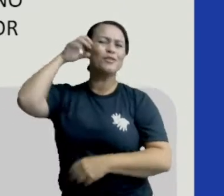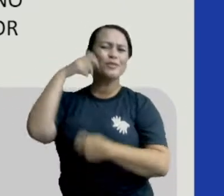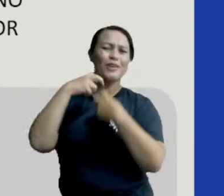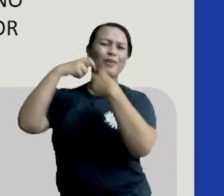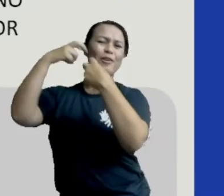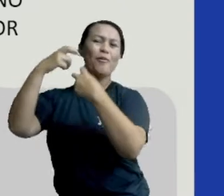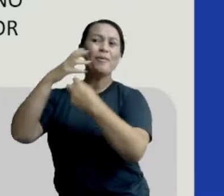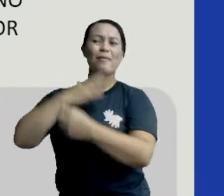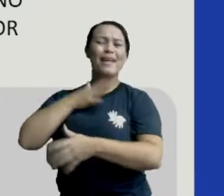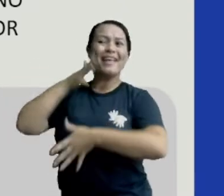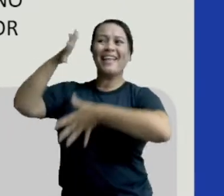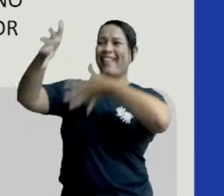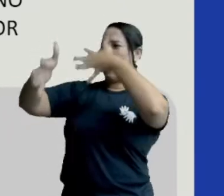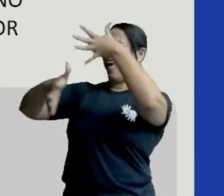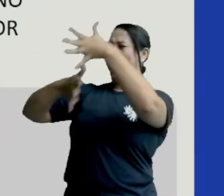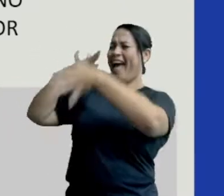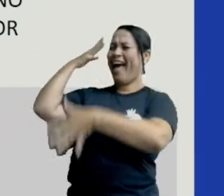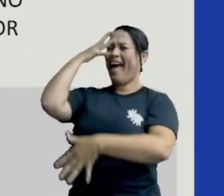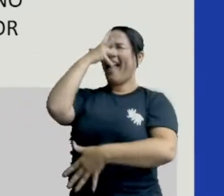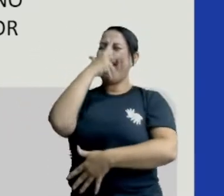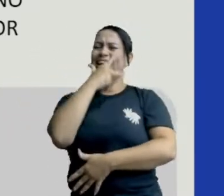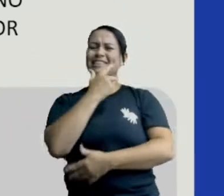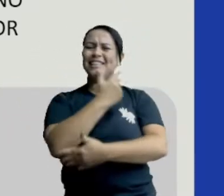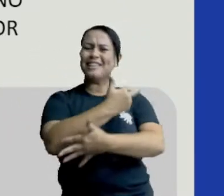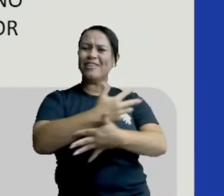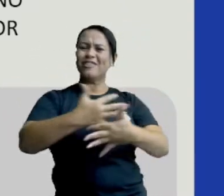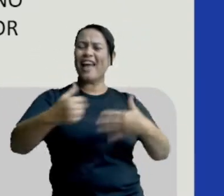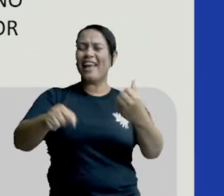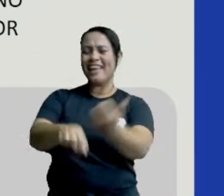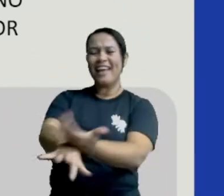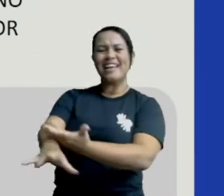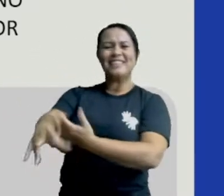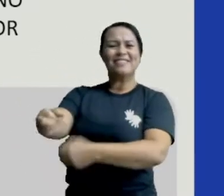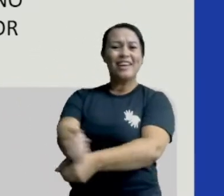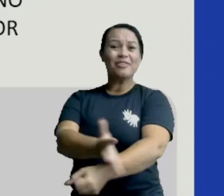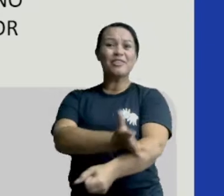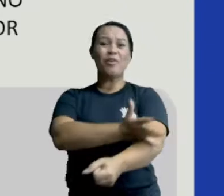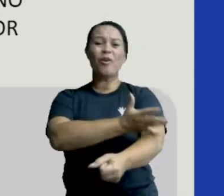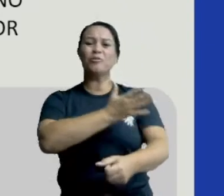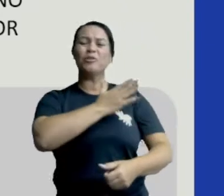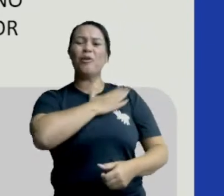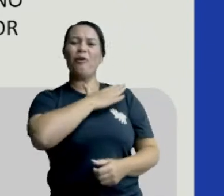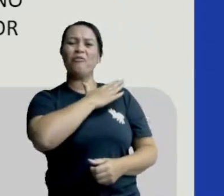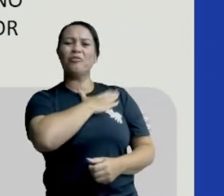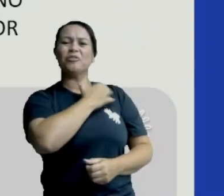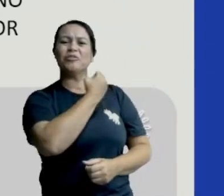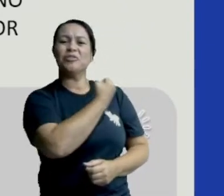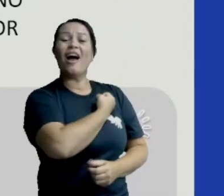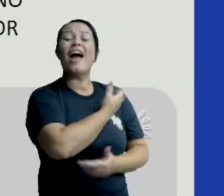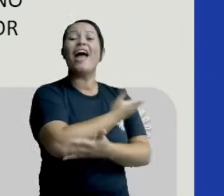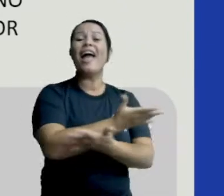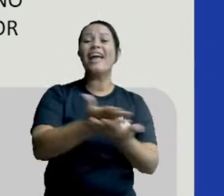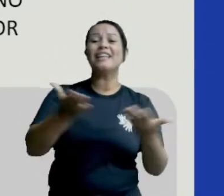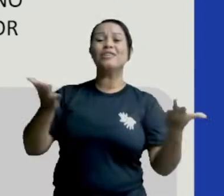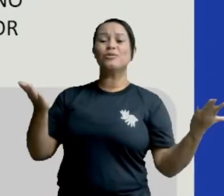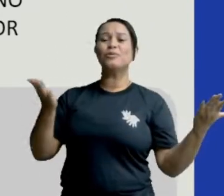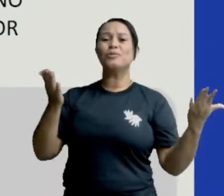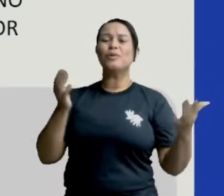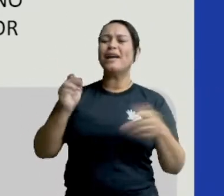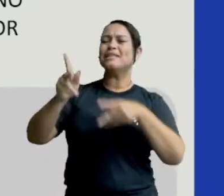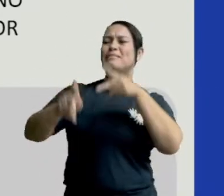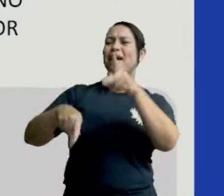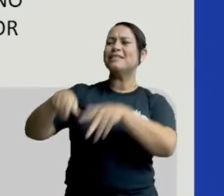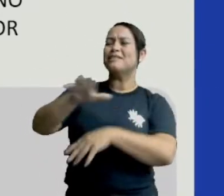Quando ouço teu nome, ó minha terra, sinto as veias arfando em corpo novo. Entre